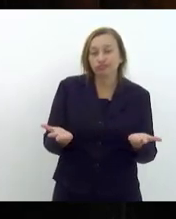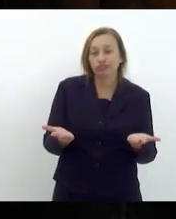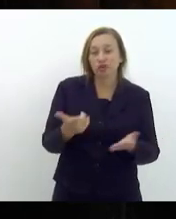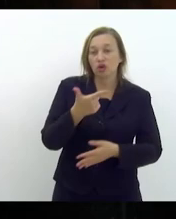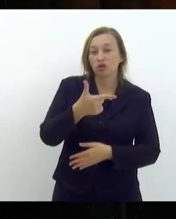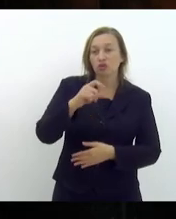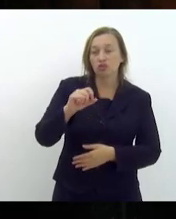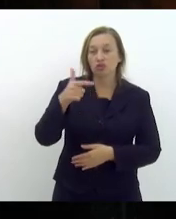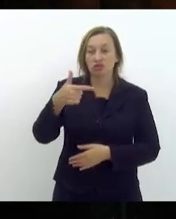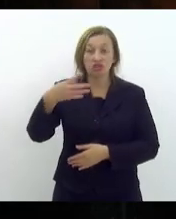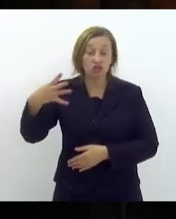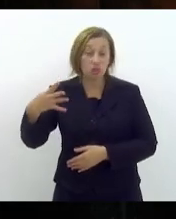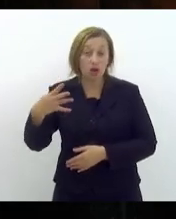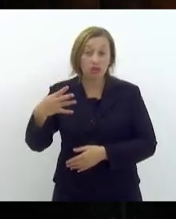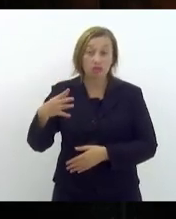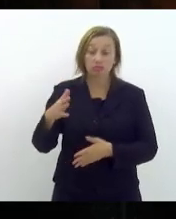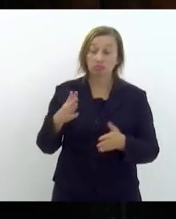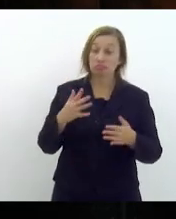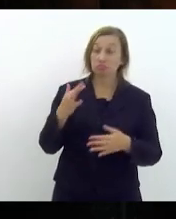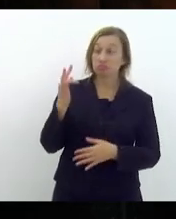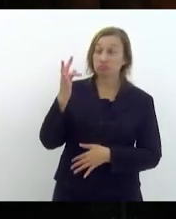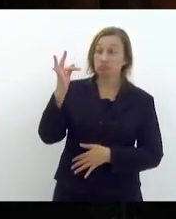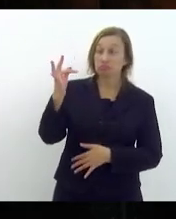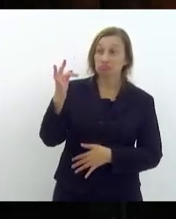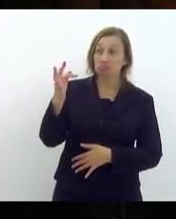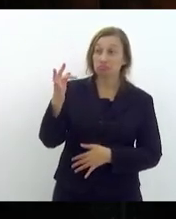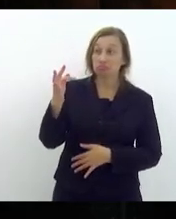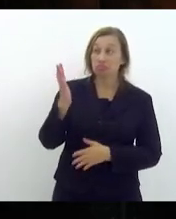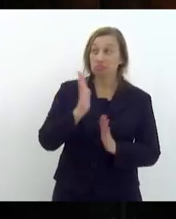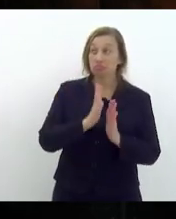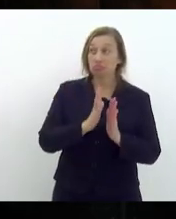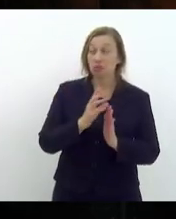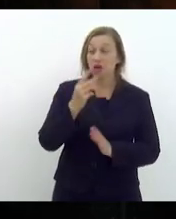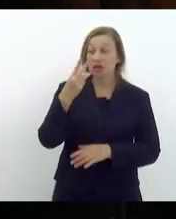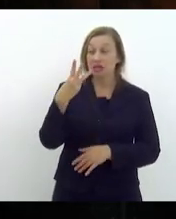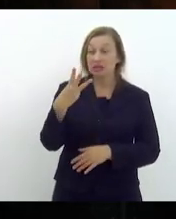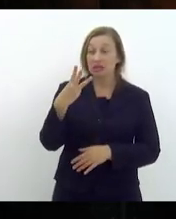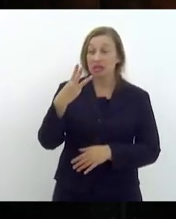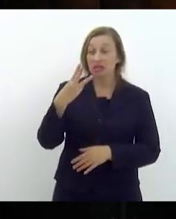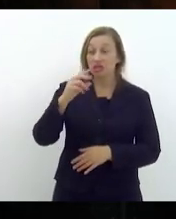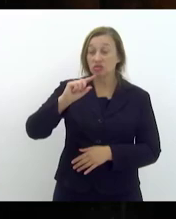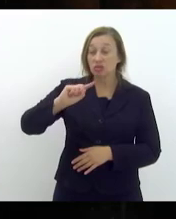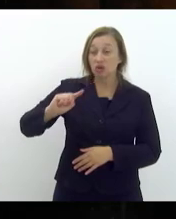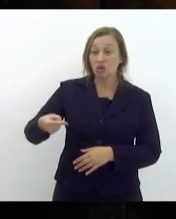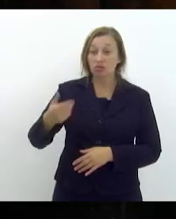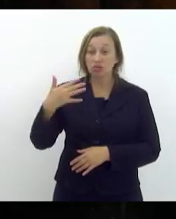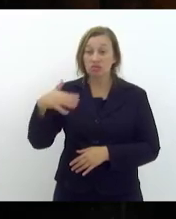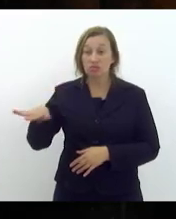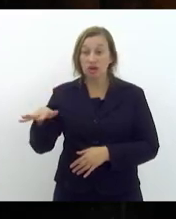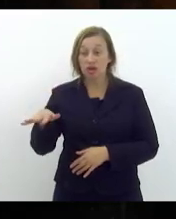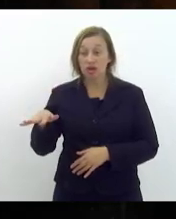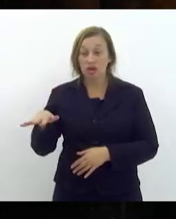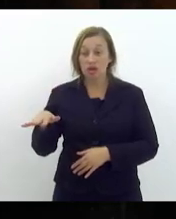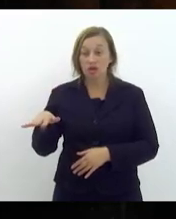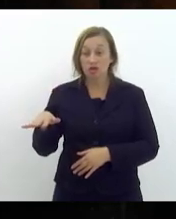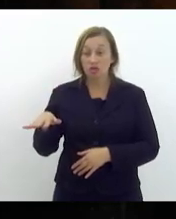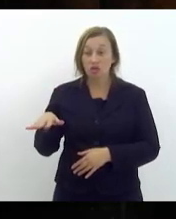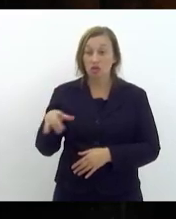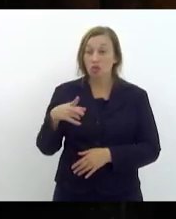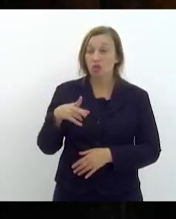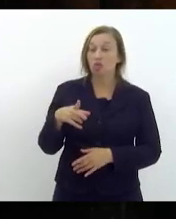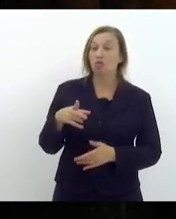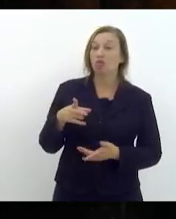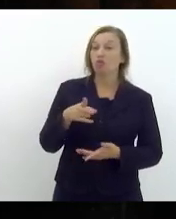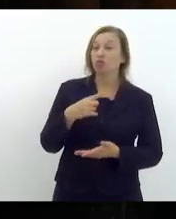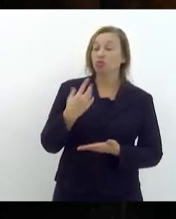2024 a previsão é na ordem de 3 bilhões e Meio no vermelho